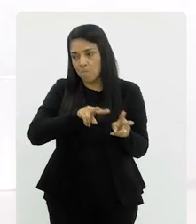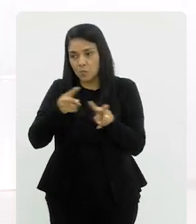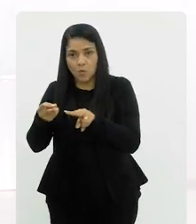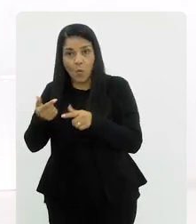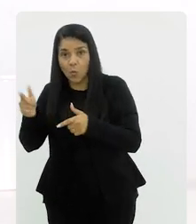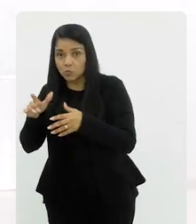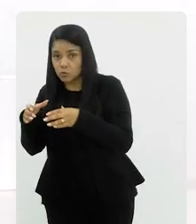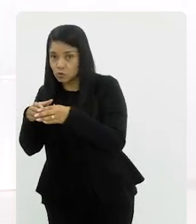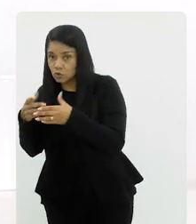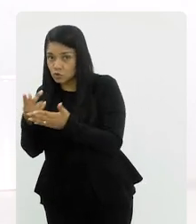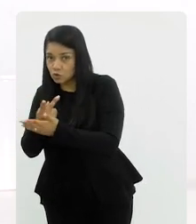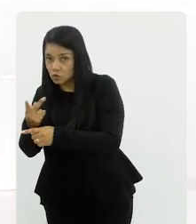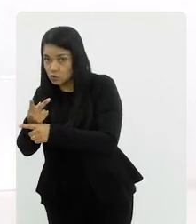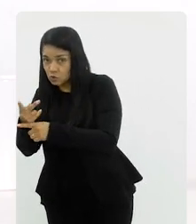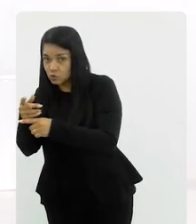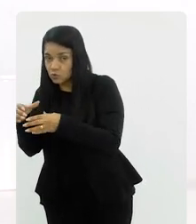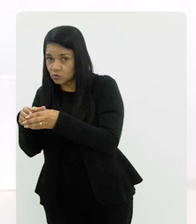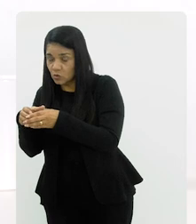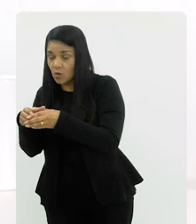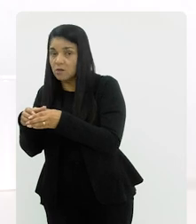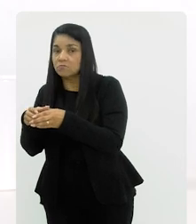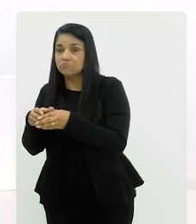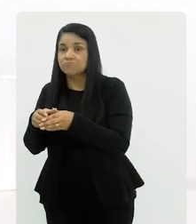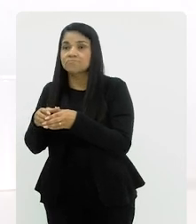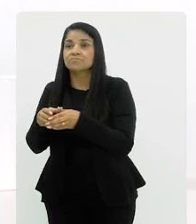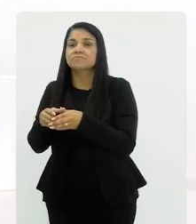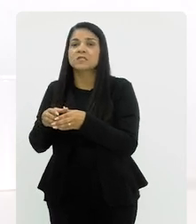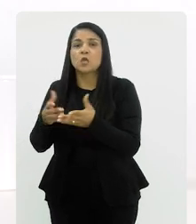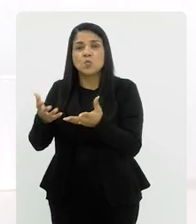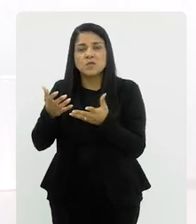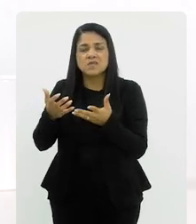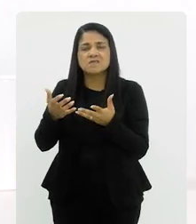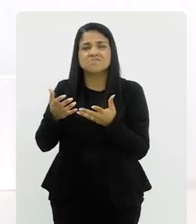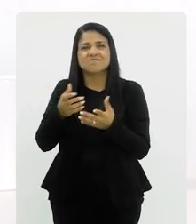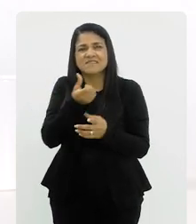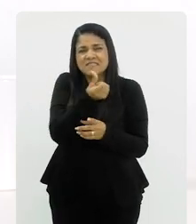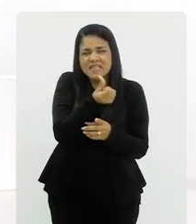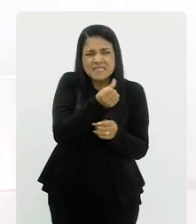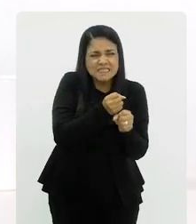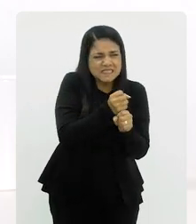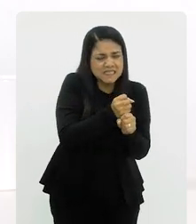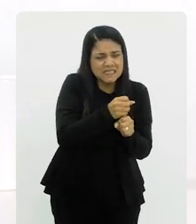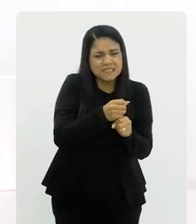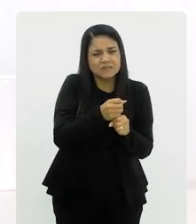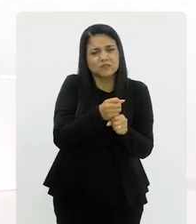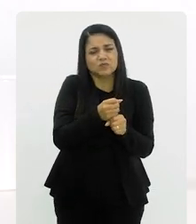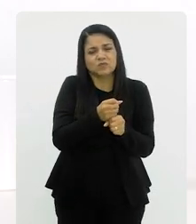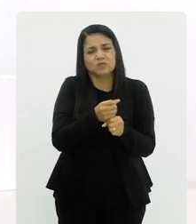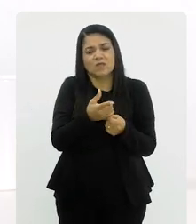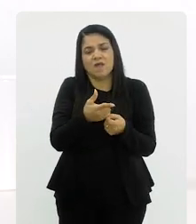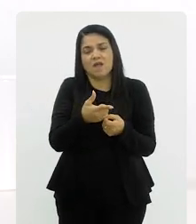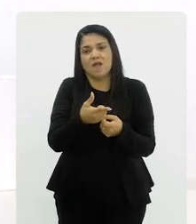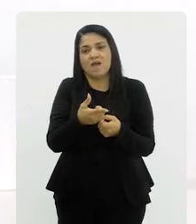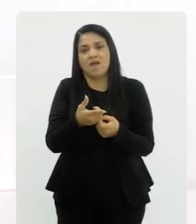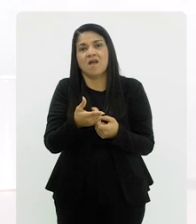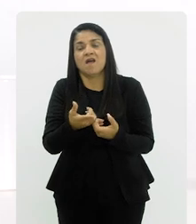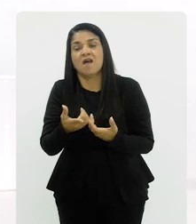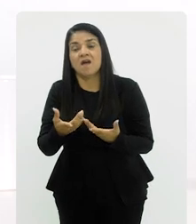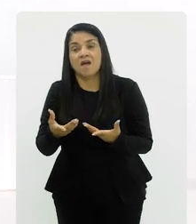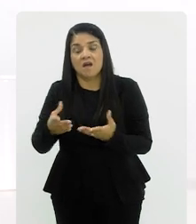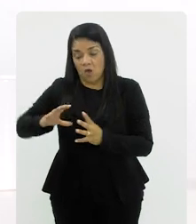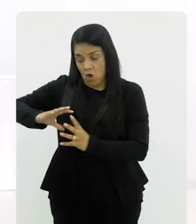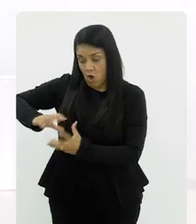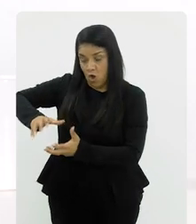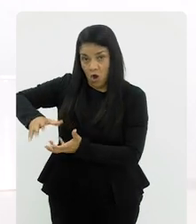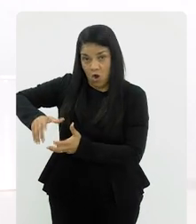saí com a porta aberta. Mas eu também buscava novos voos. Eu queria quebrar um pouco isso, porque eu já tinha ficado 6 anos na Colorado do Brás e eu já tinha